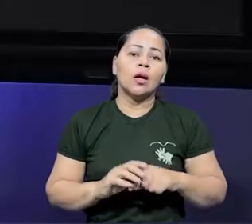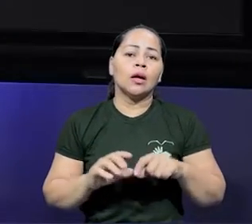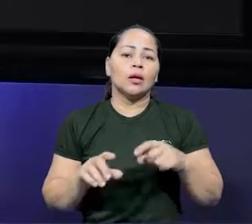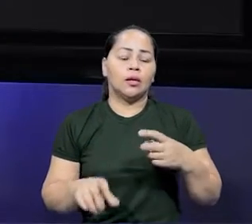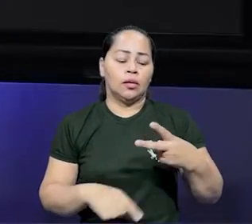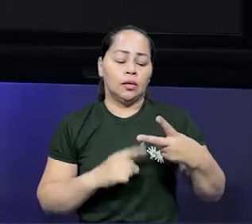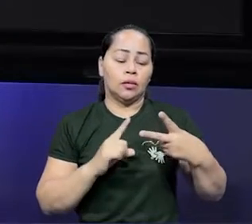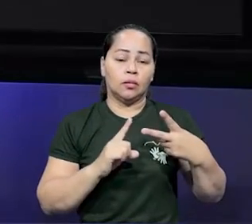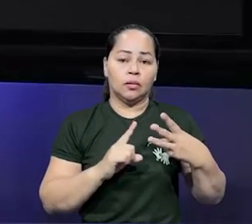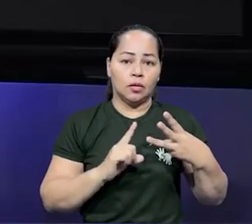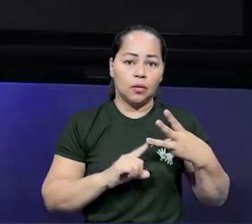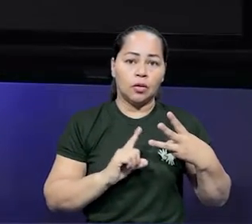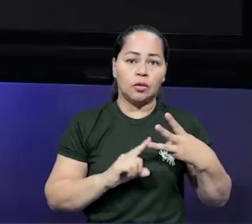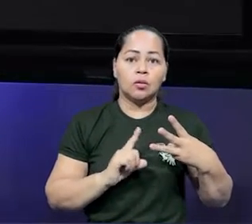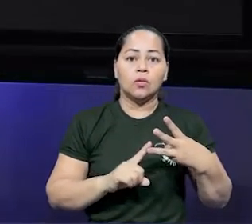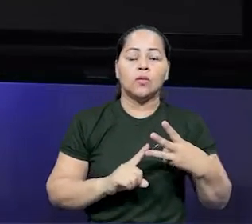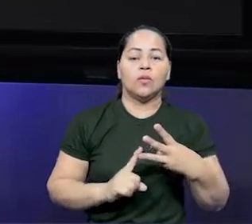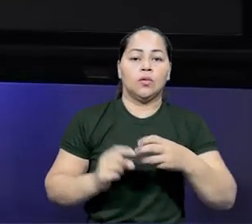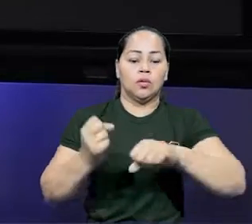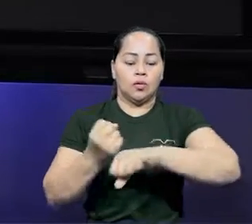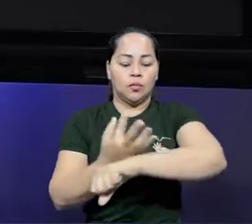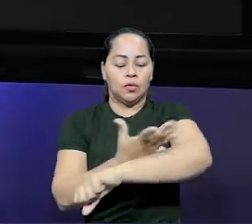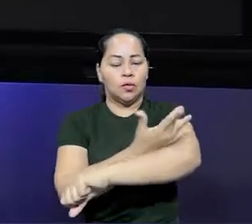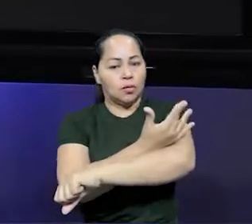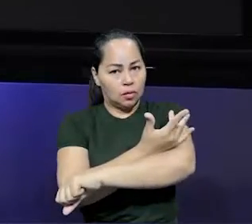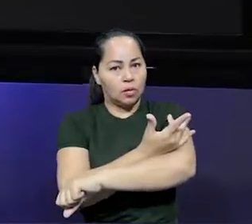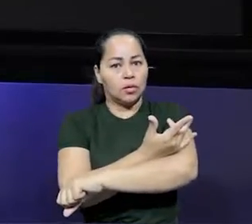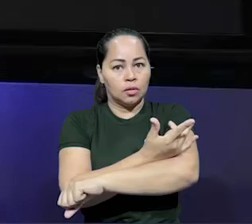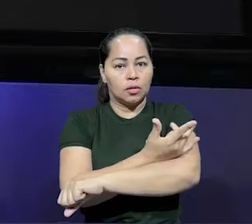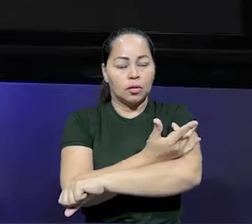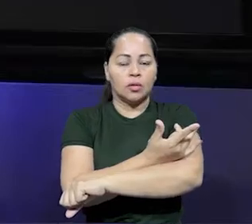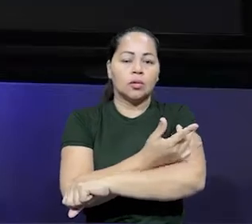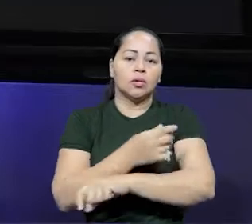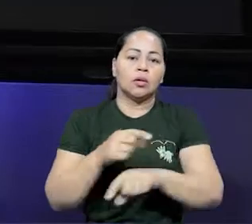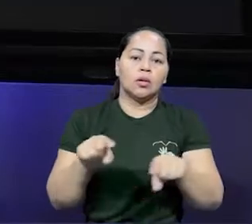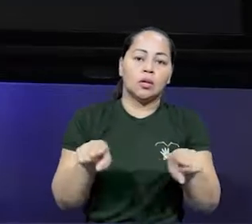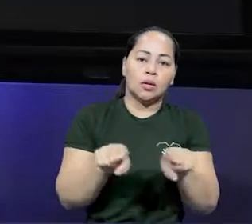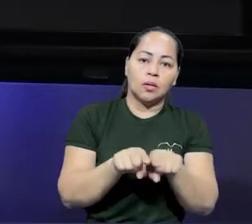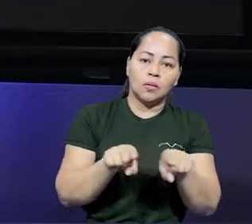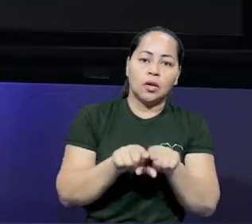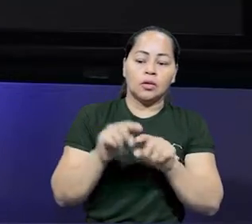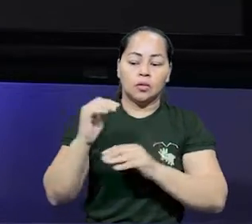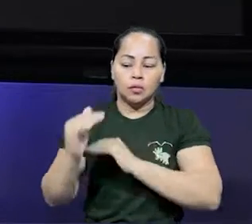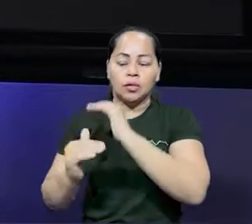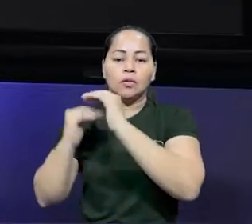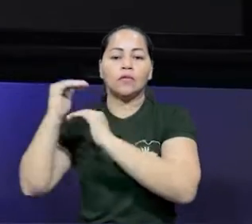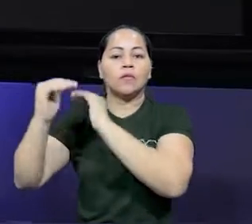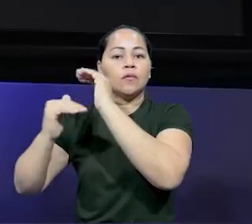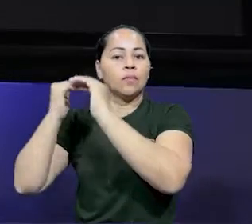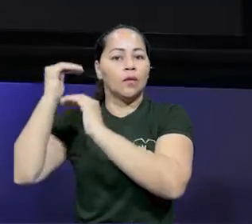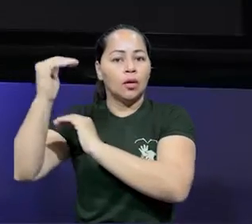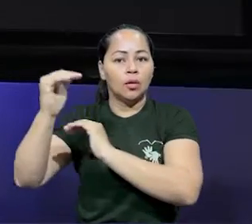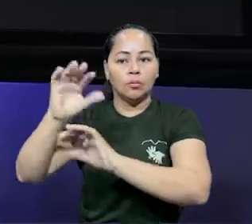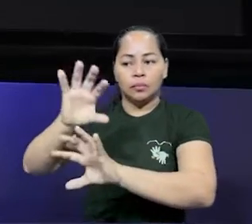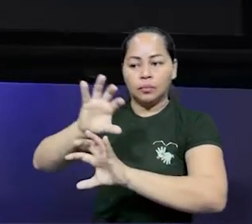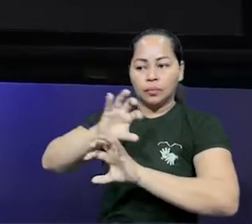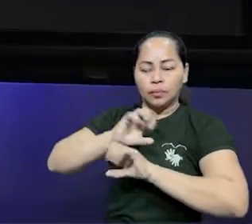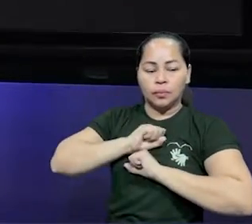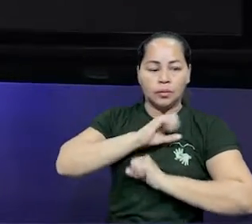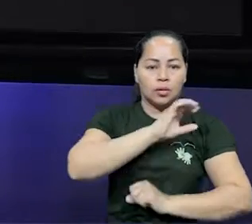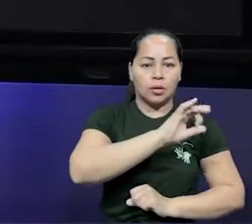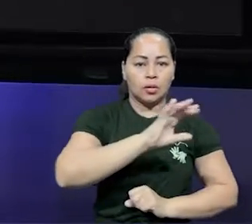aspectos afetivo-emocionais também são determinantes como fator de desenvolvimento, uma vez que os seres humanos